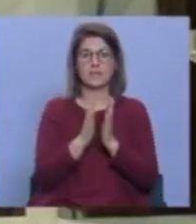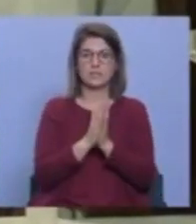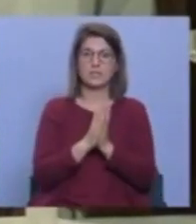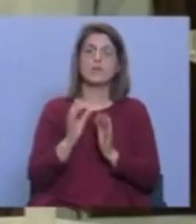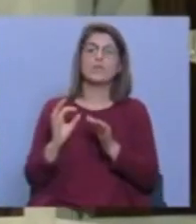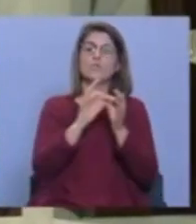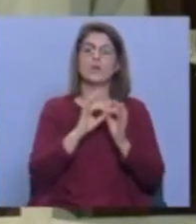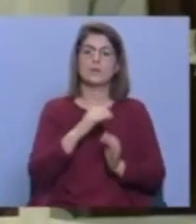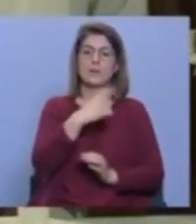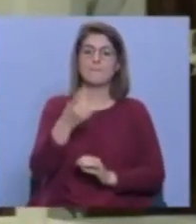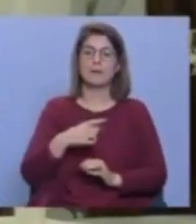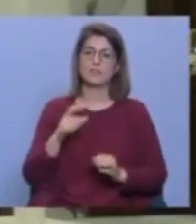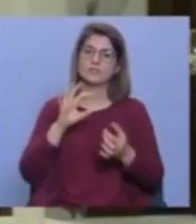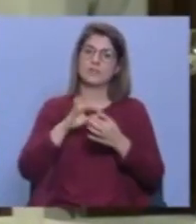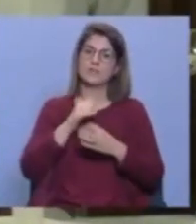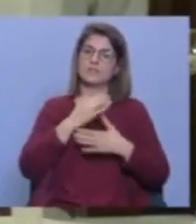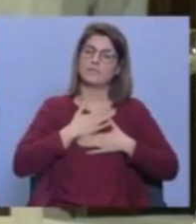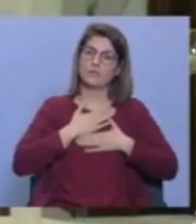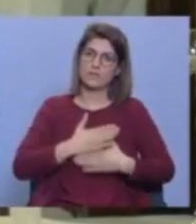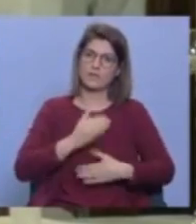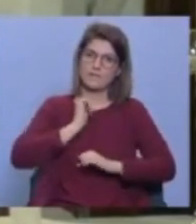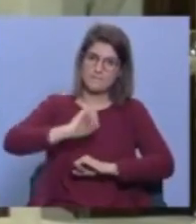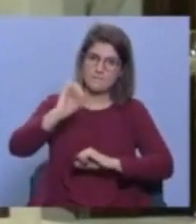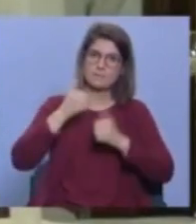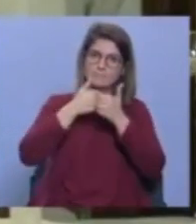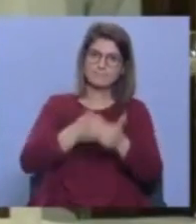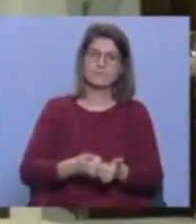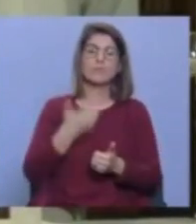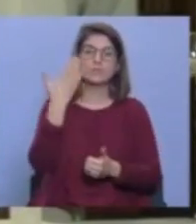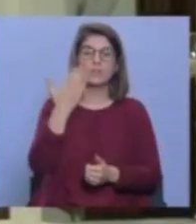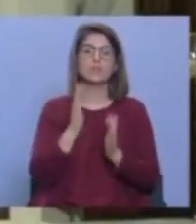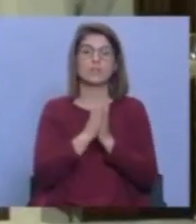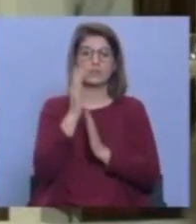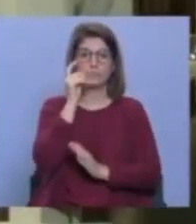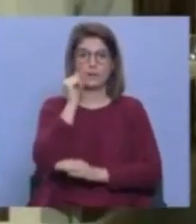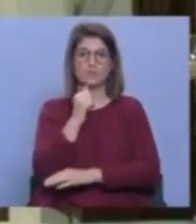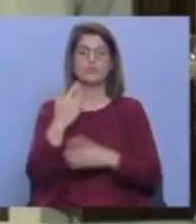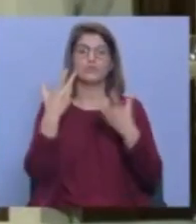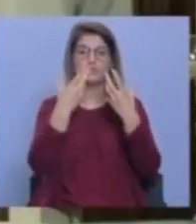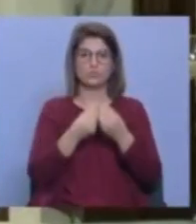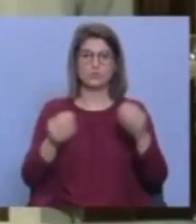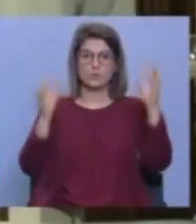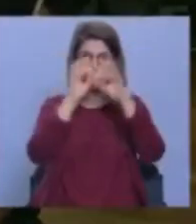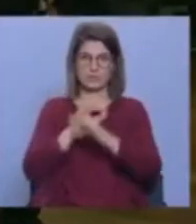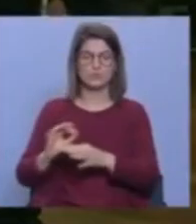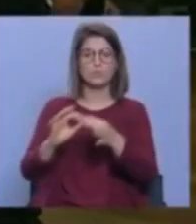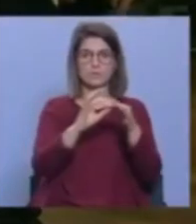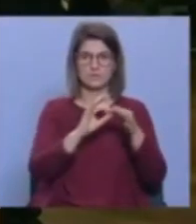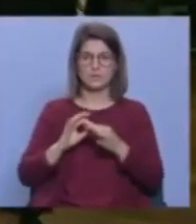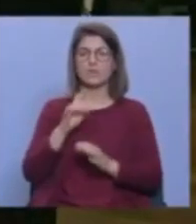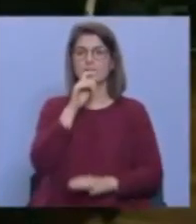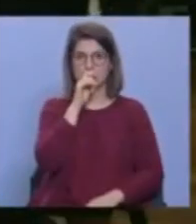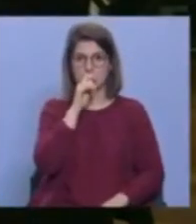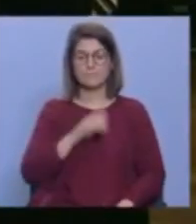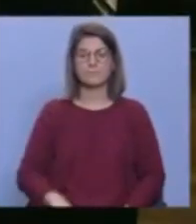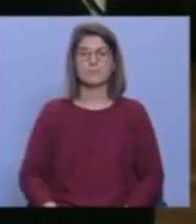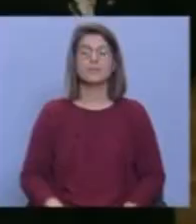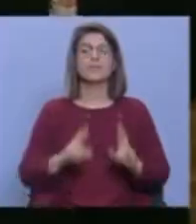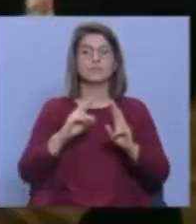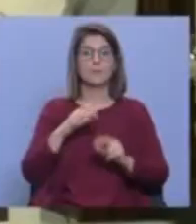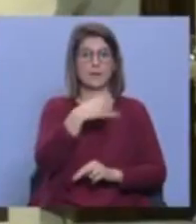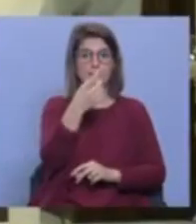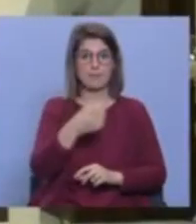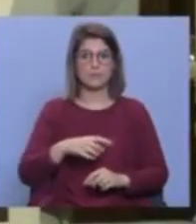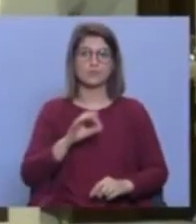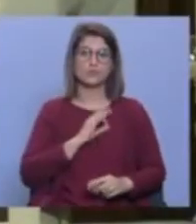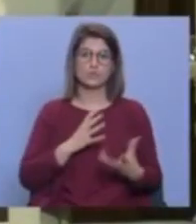dai-lhe a união e a paz segundo a vossa vontade. Vós que sois Deus com o Pai, na unidade do Espírito Santo. A paz do Senhor